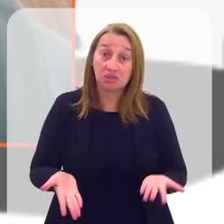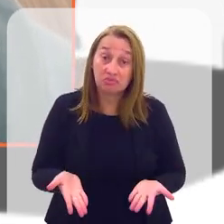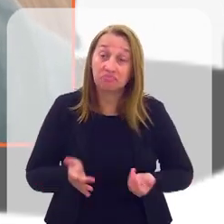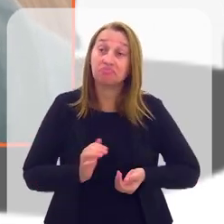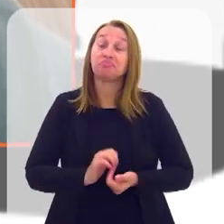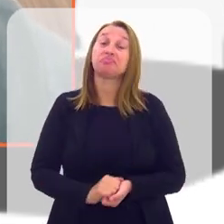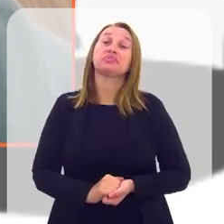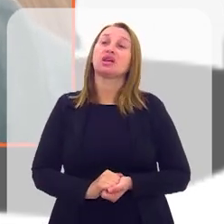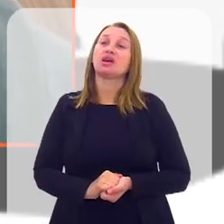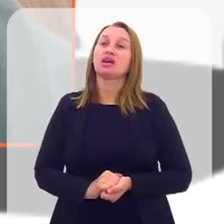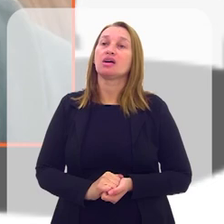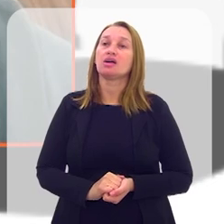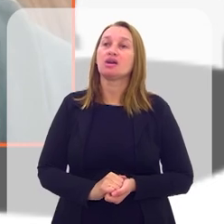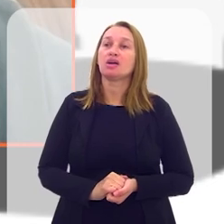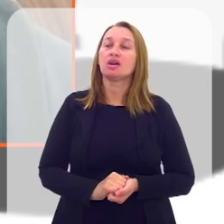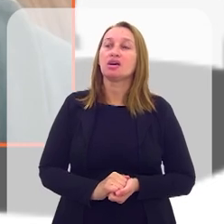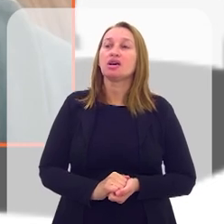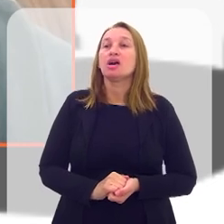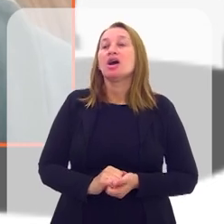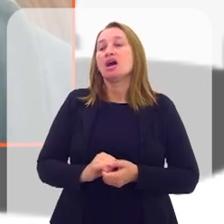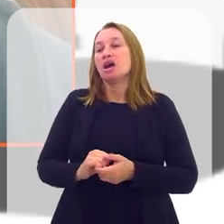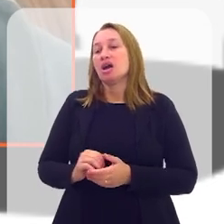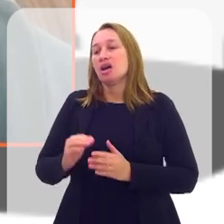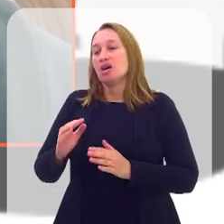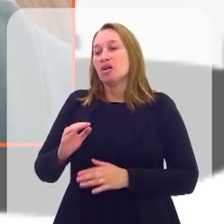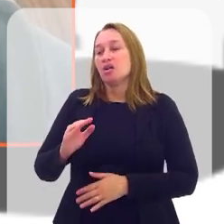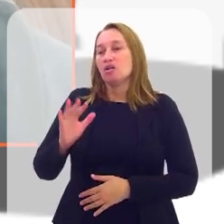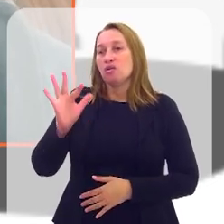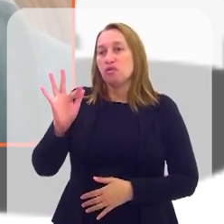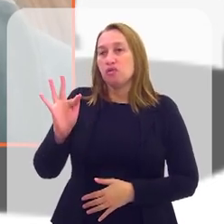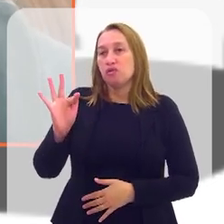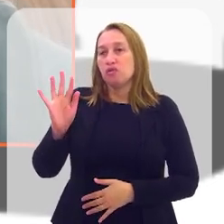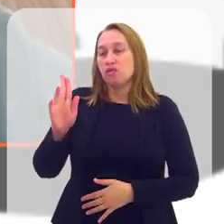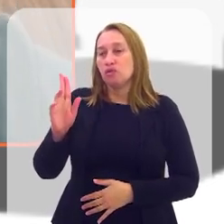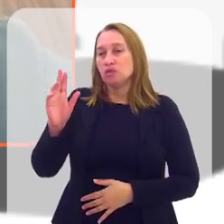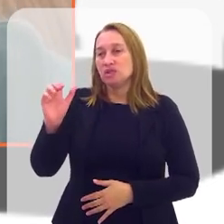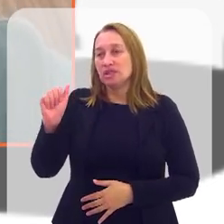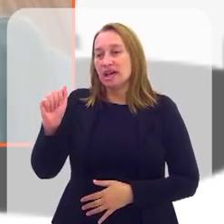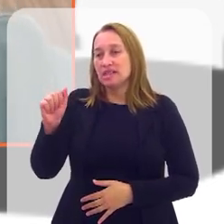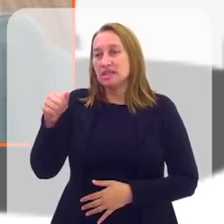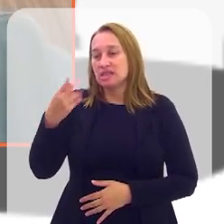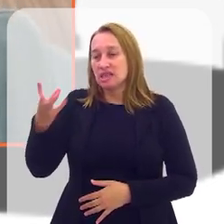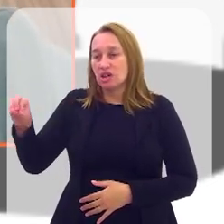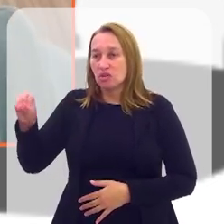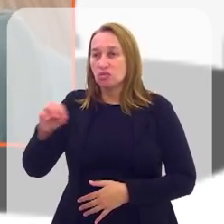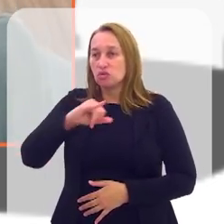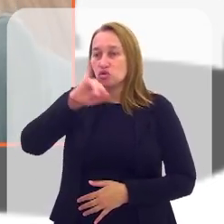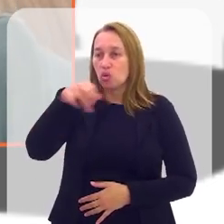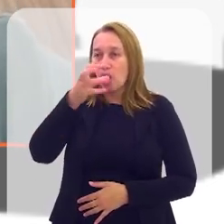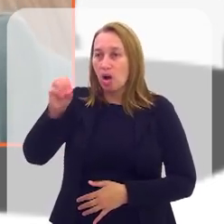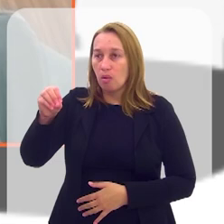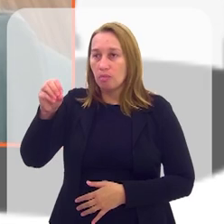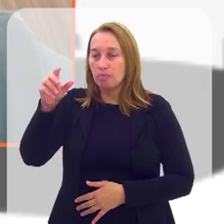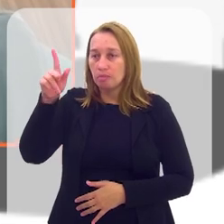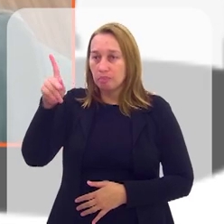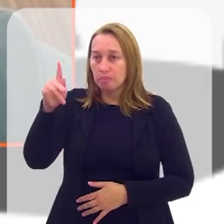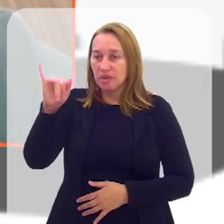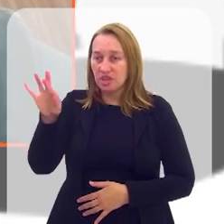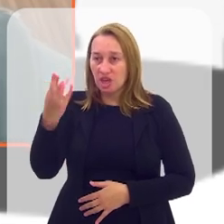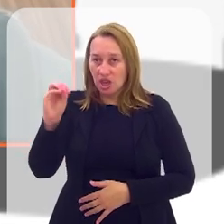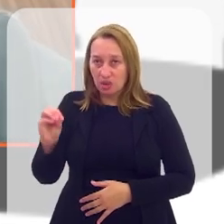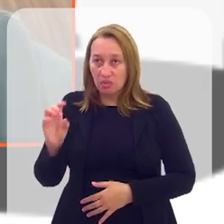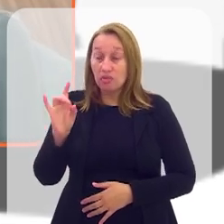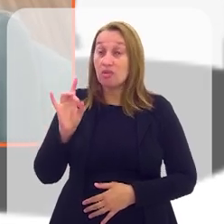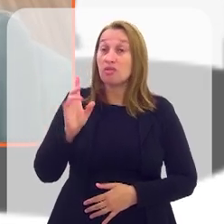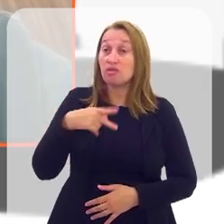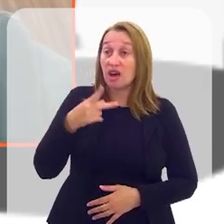Enfim, a Fundação João Pinheiro também diz que só no estado do Rio de Janeiro, que não está longe